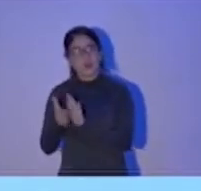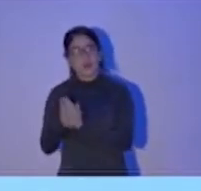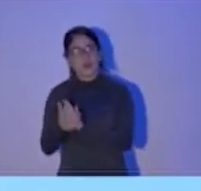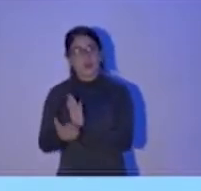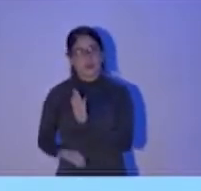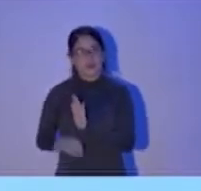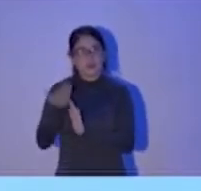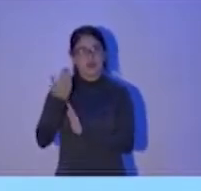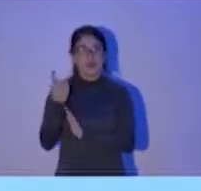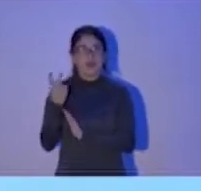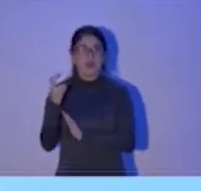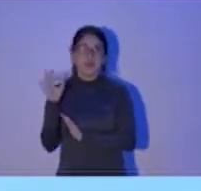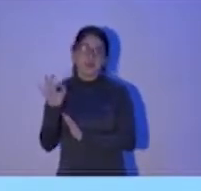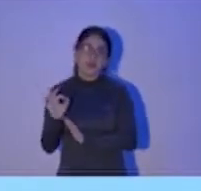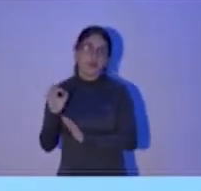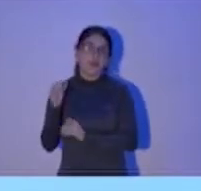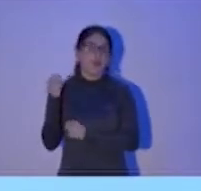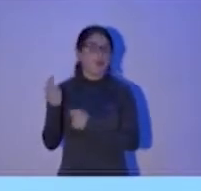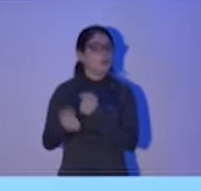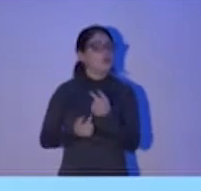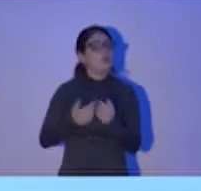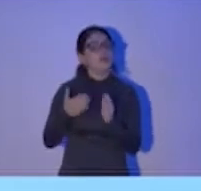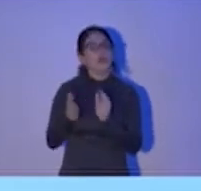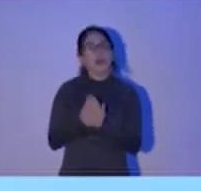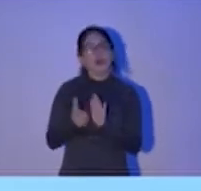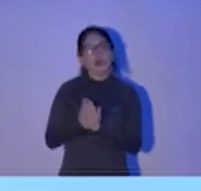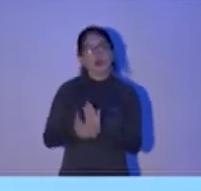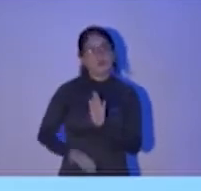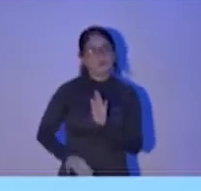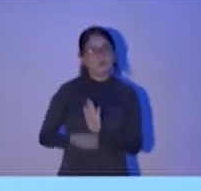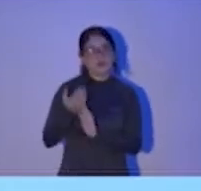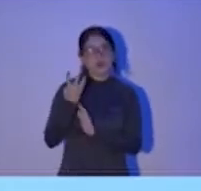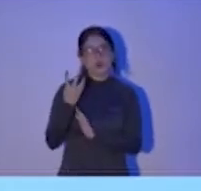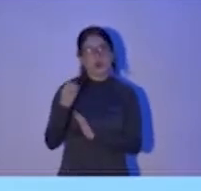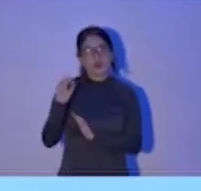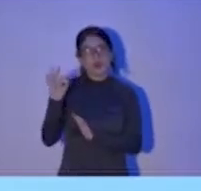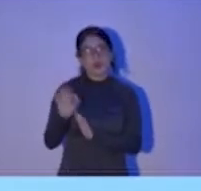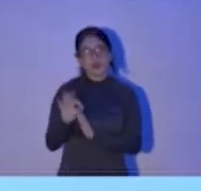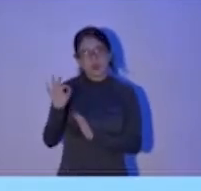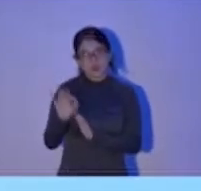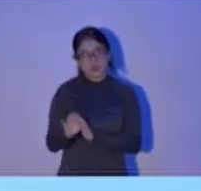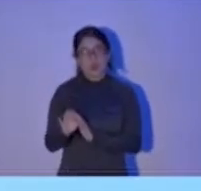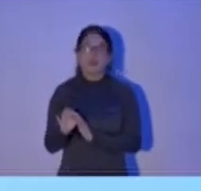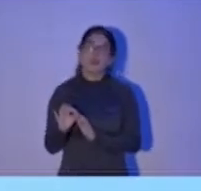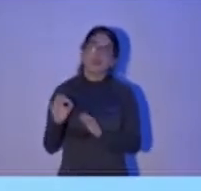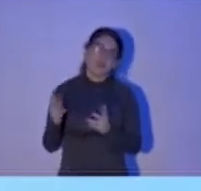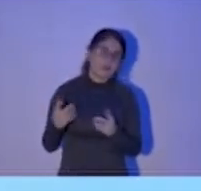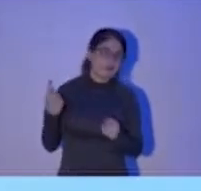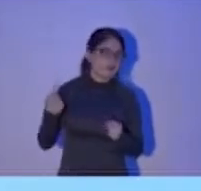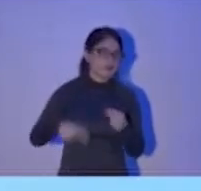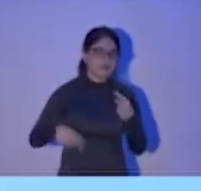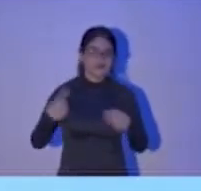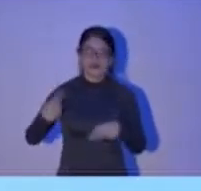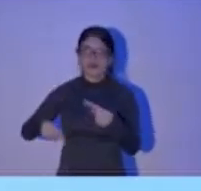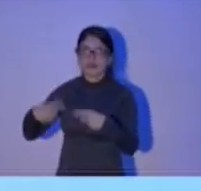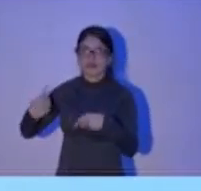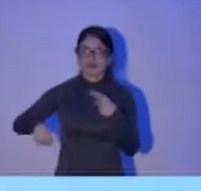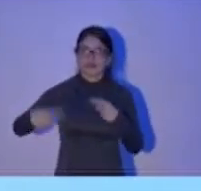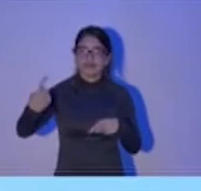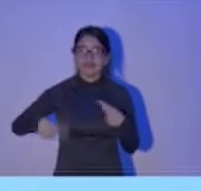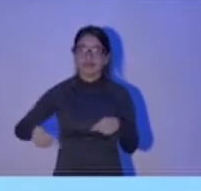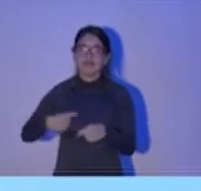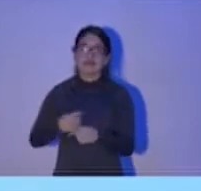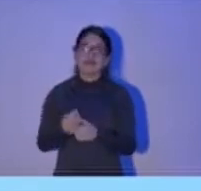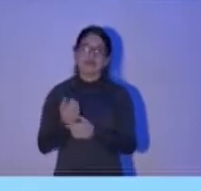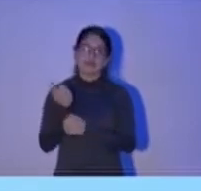para 15% e tem a proposta que fala de elevar para 40%, e esse tem sido basicamente todo o debate na mídia em torno do